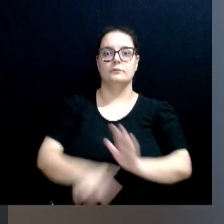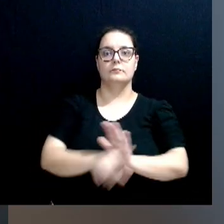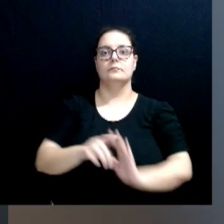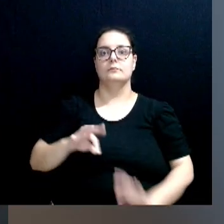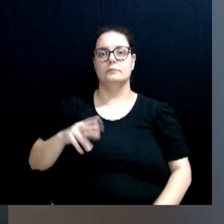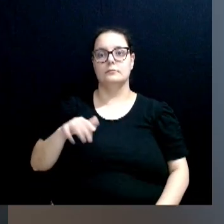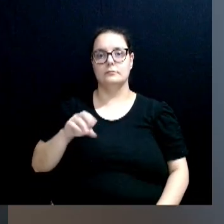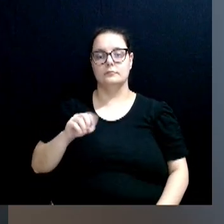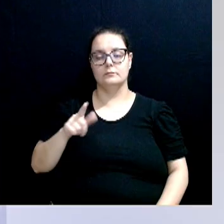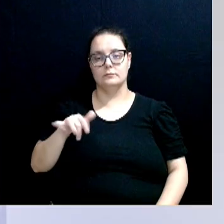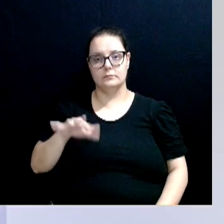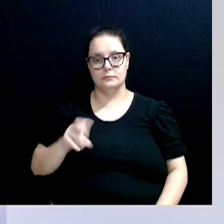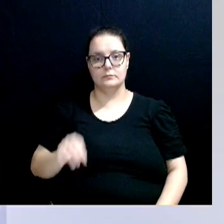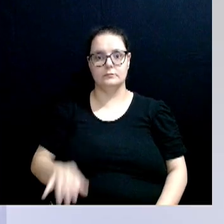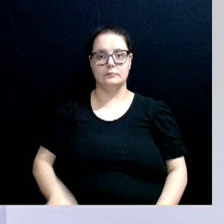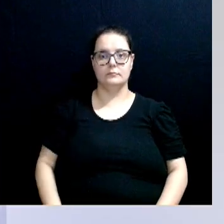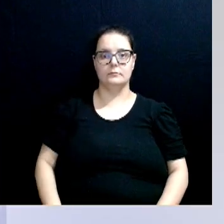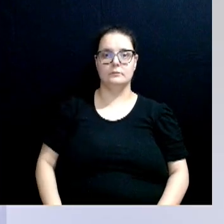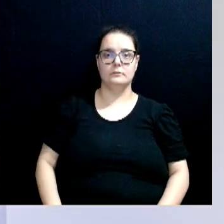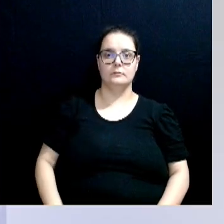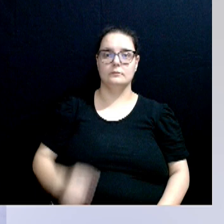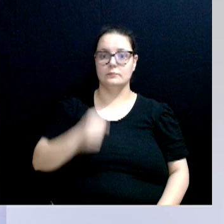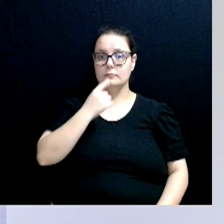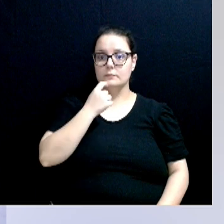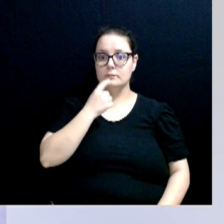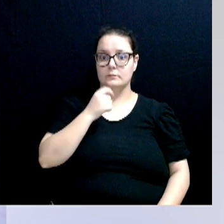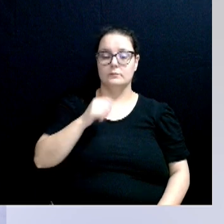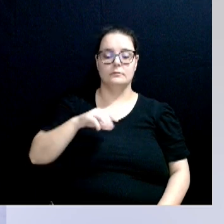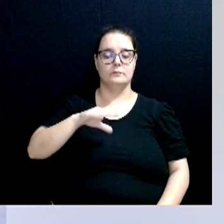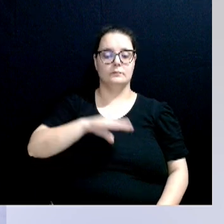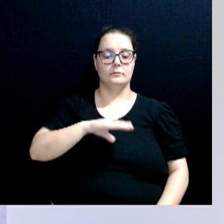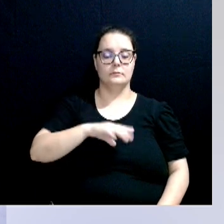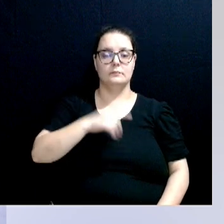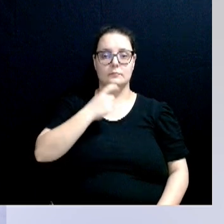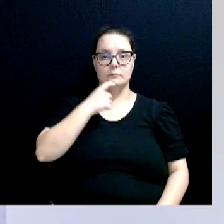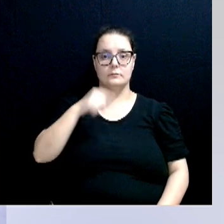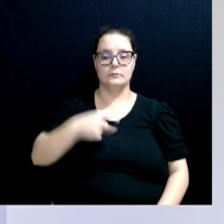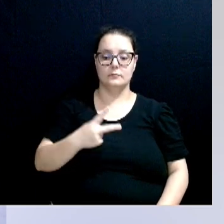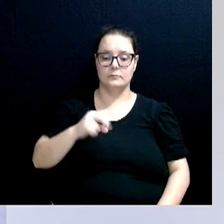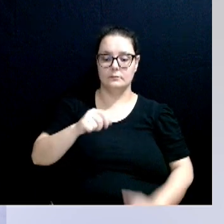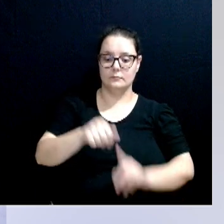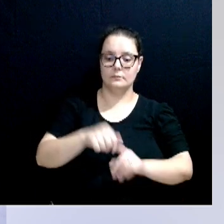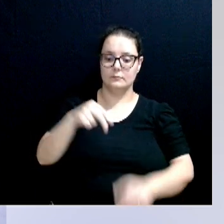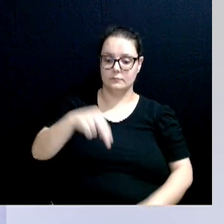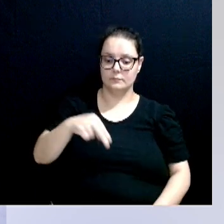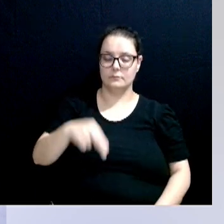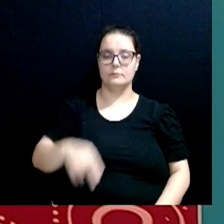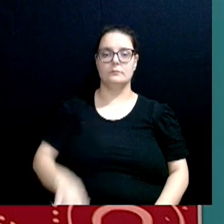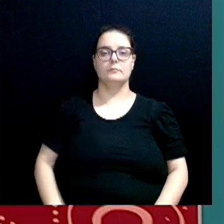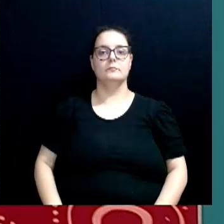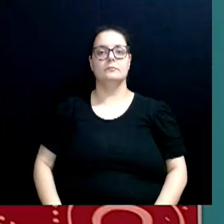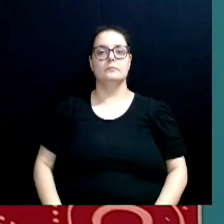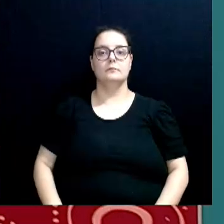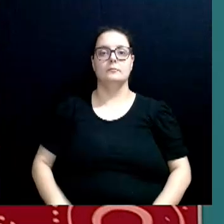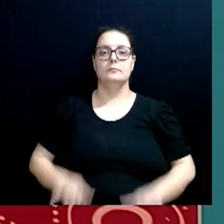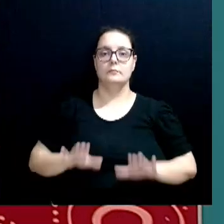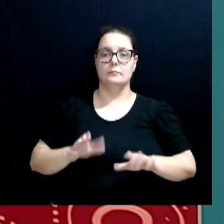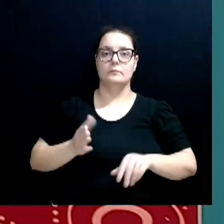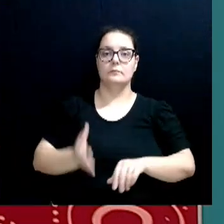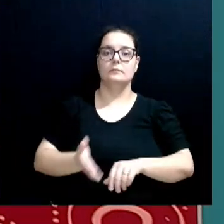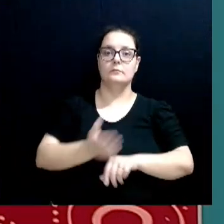tornou feriado municipal, o 20 de novembro, mas que antecede também a lei